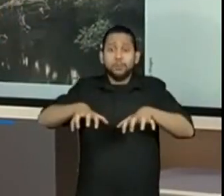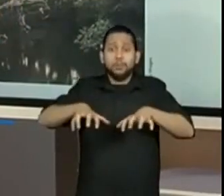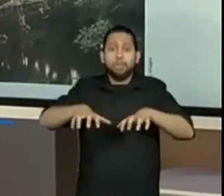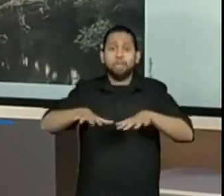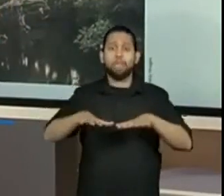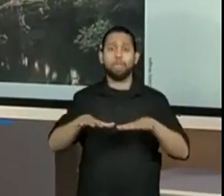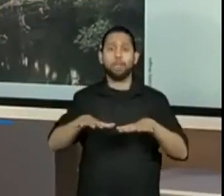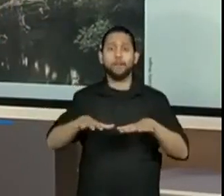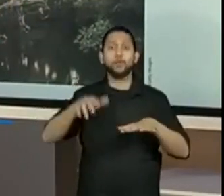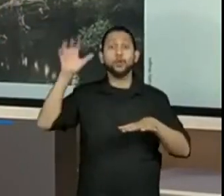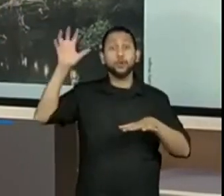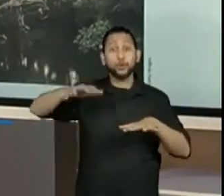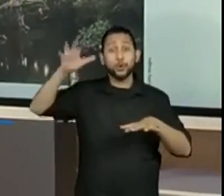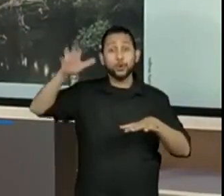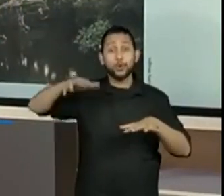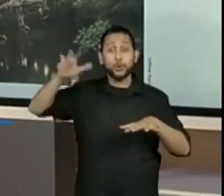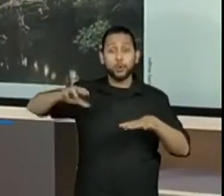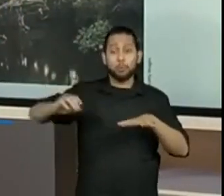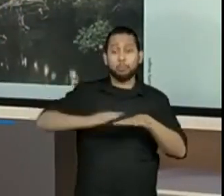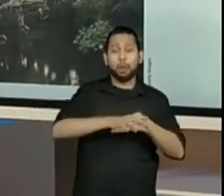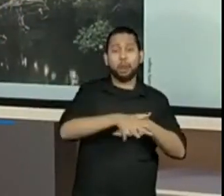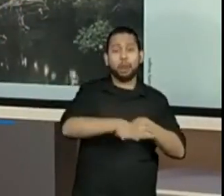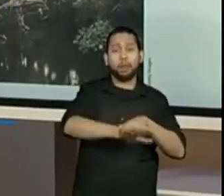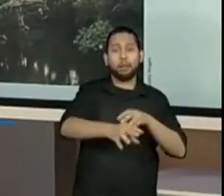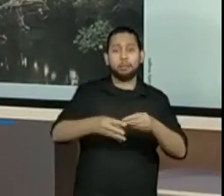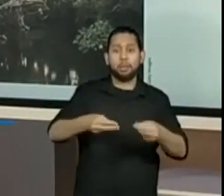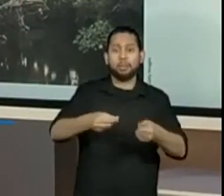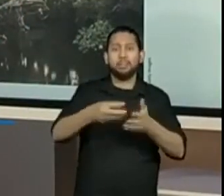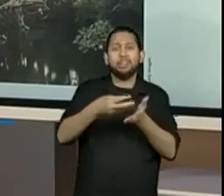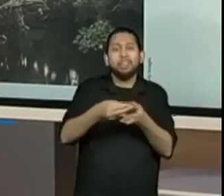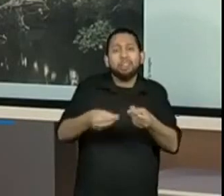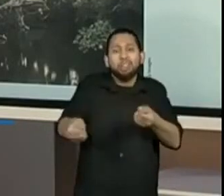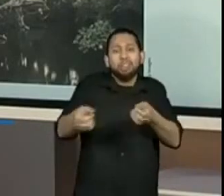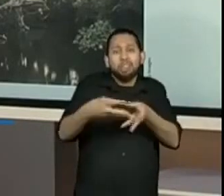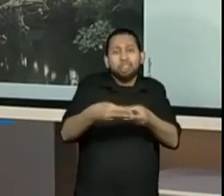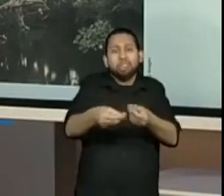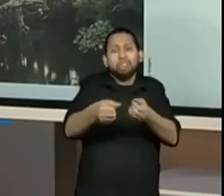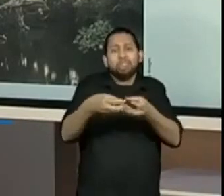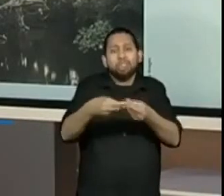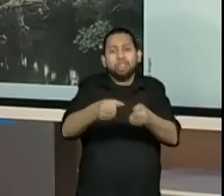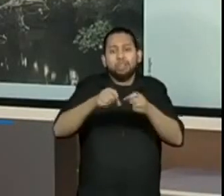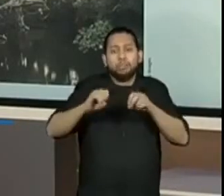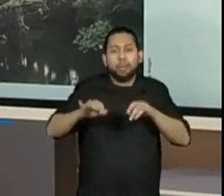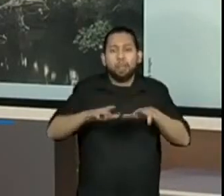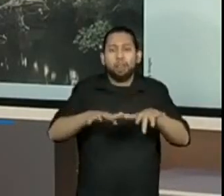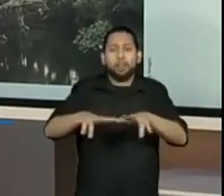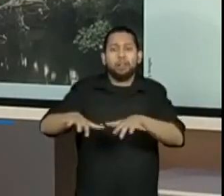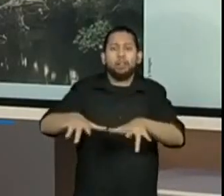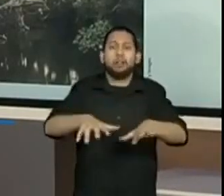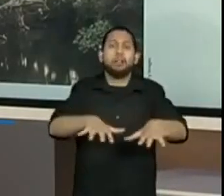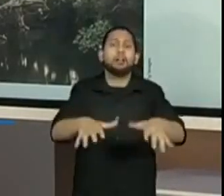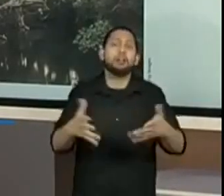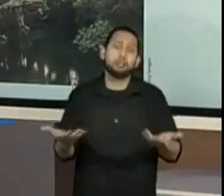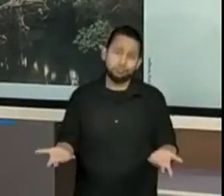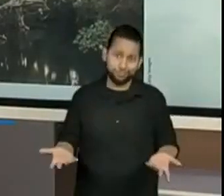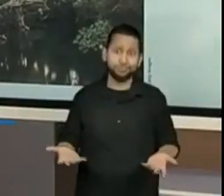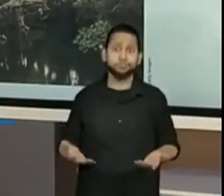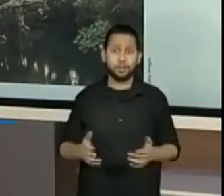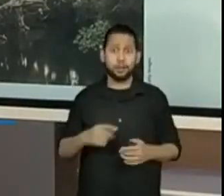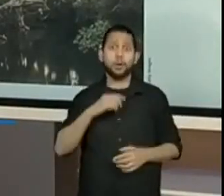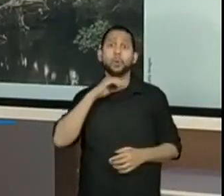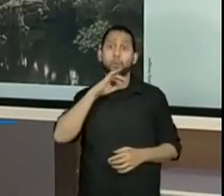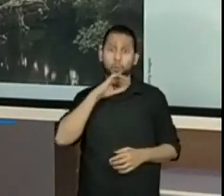mais estreito, não é? Então, isso também acontece por causa das chuvas. A gente vai conseguir observar isso